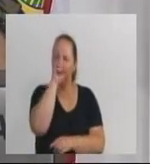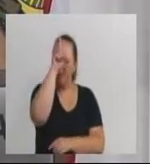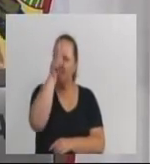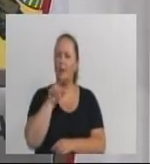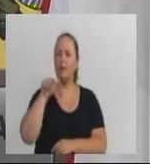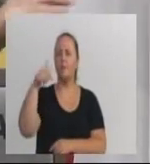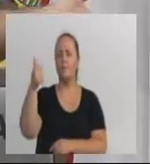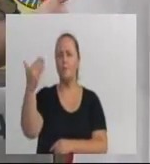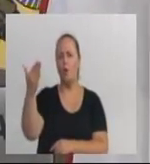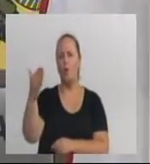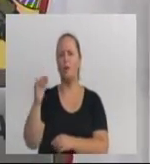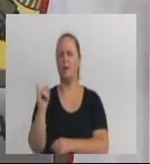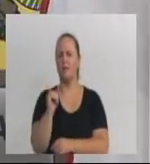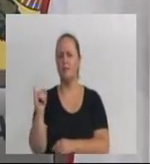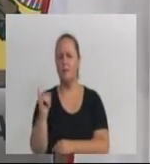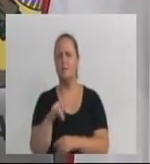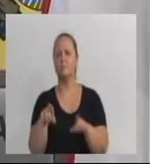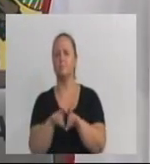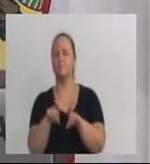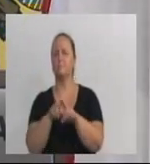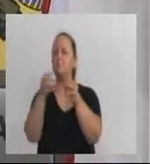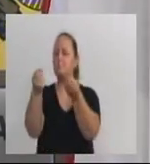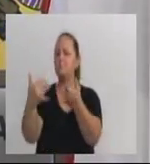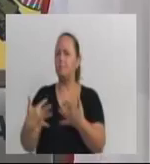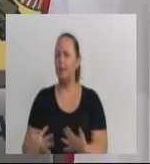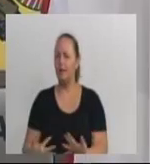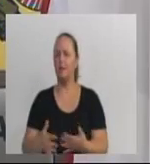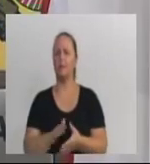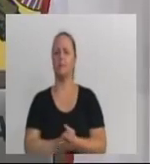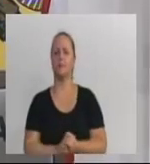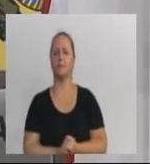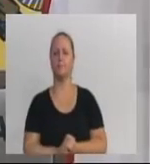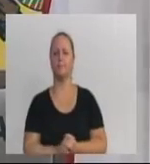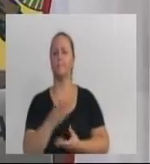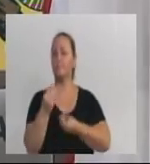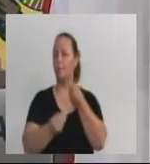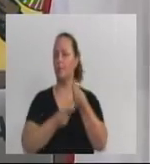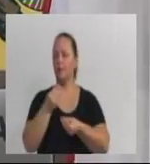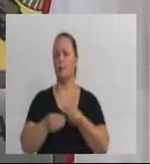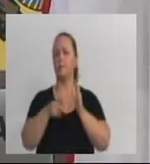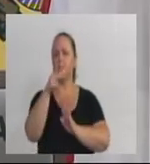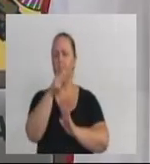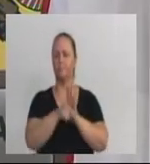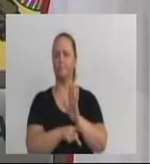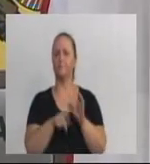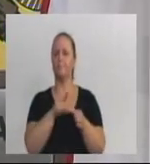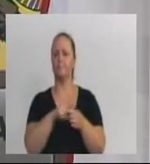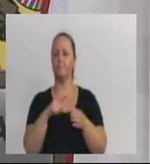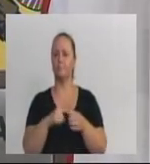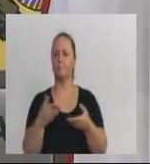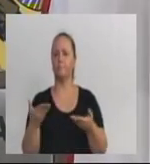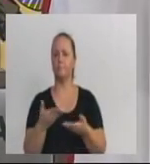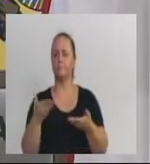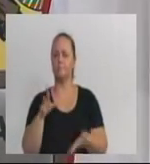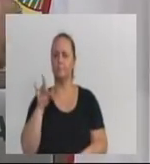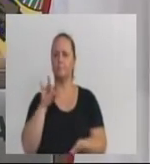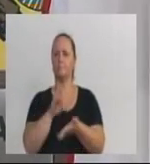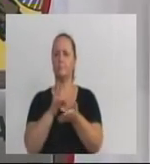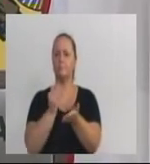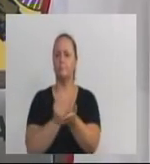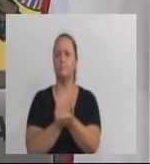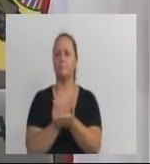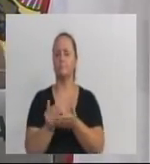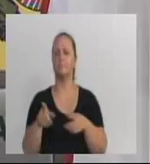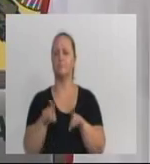recordo aqui se foi em Itajaí, mas falava a matéria sobre um projeto que nessa cidade agora foi implantado, e sei que tem